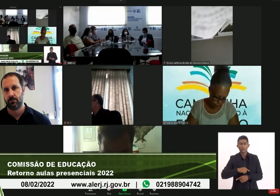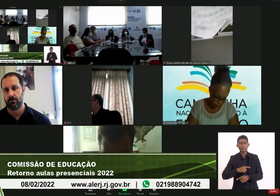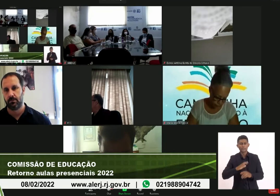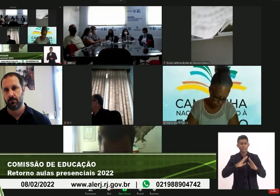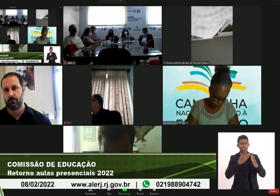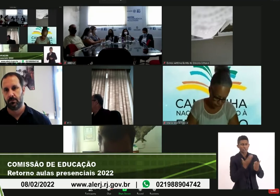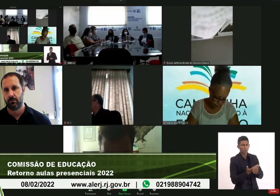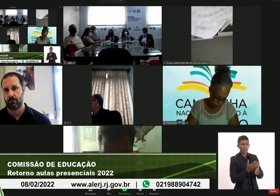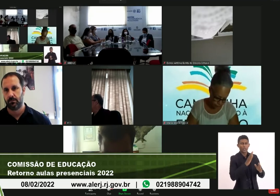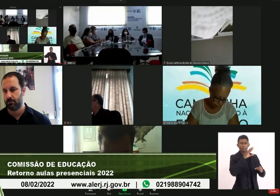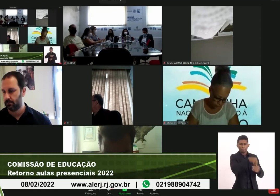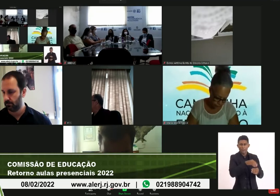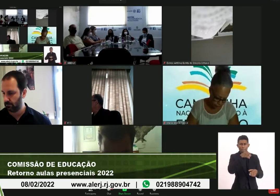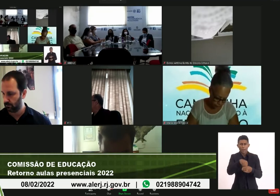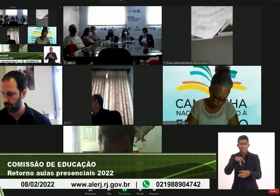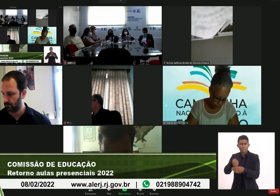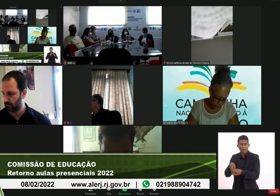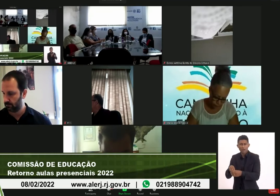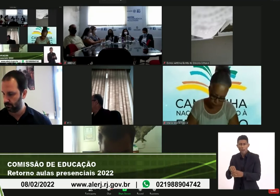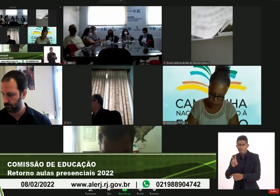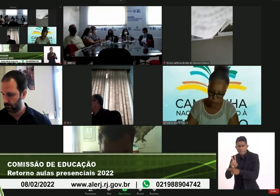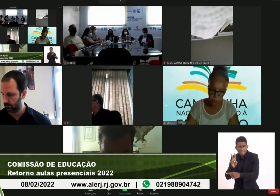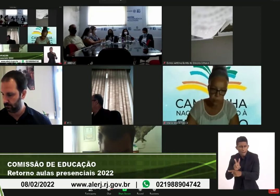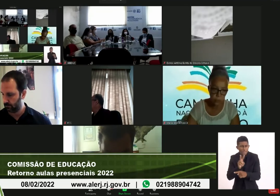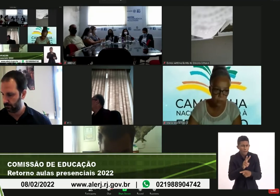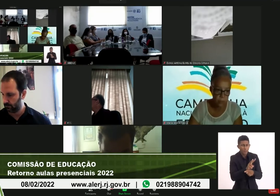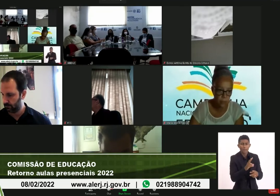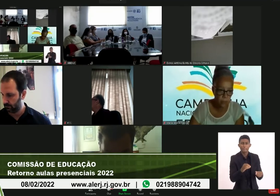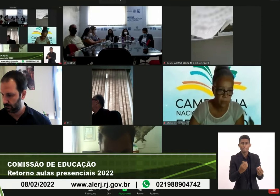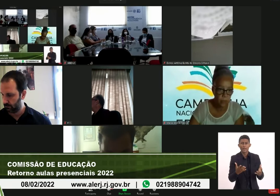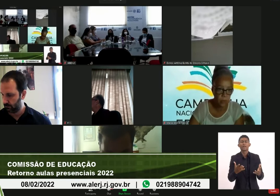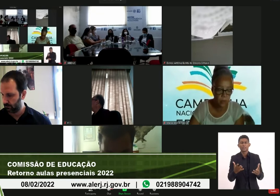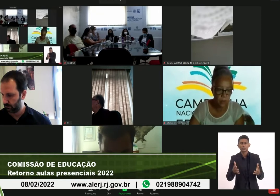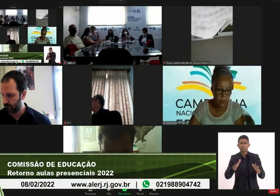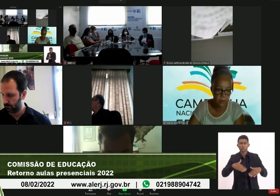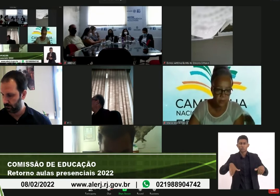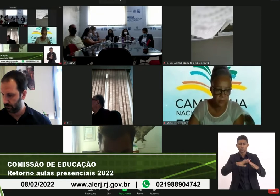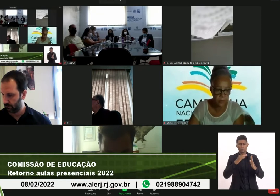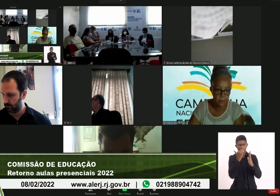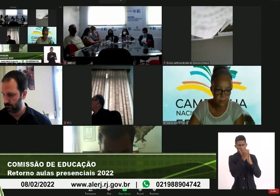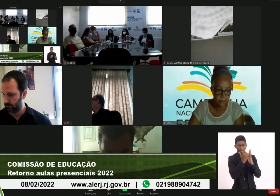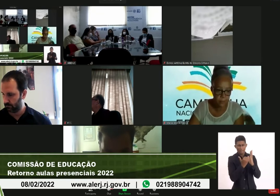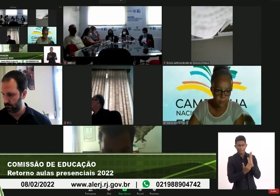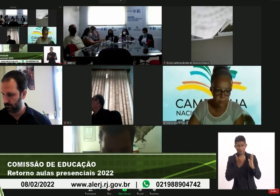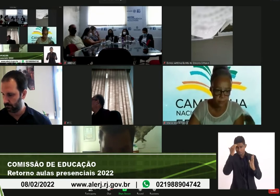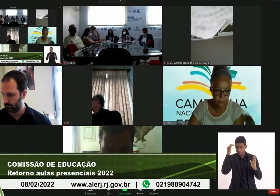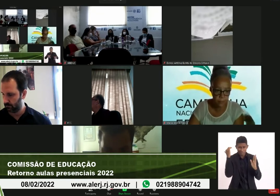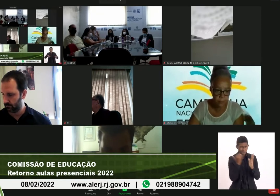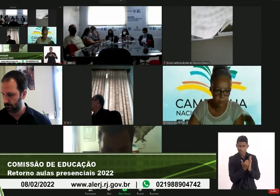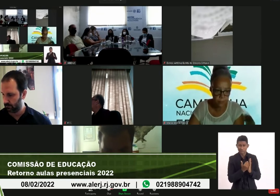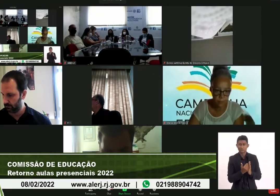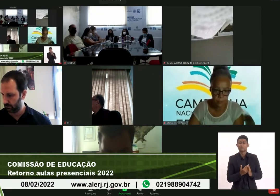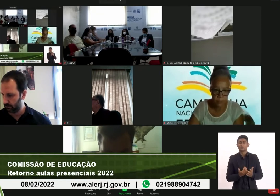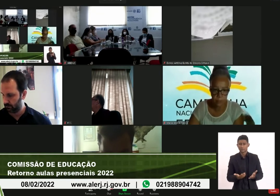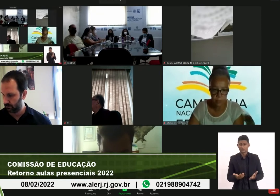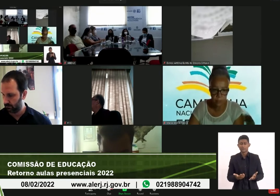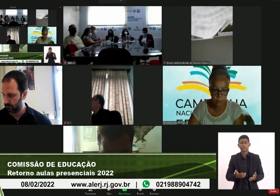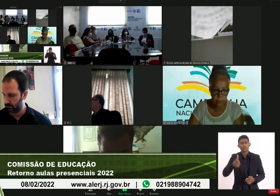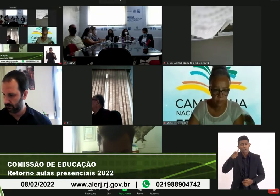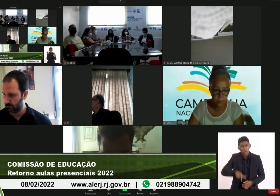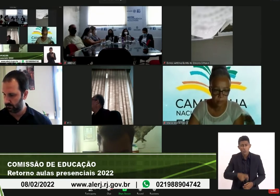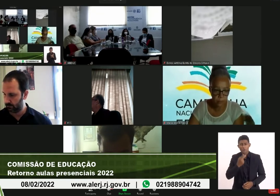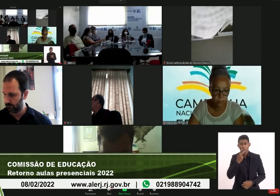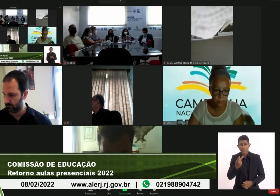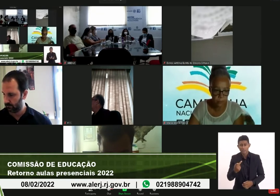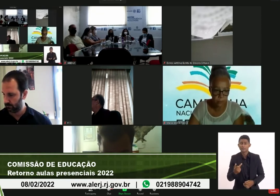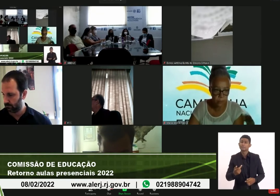escolas municipais para que esses protocolos sejam cumpridos. E a gente está aqui para reforçar. A gente precisa cuidar dos